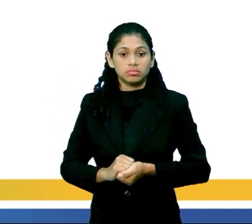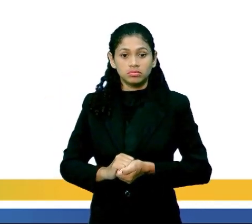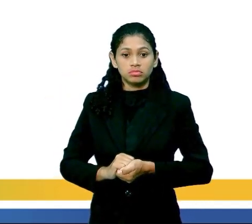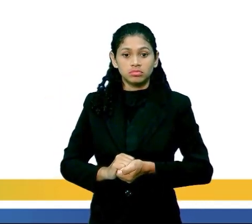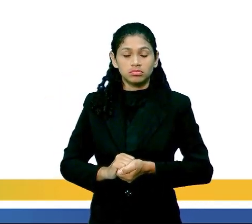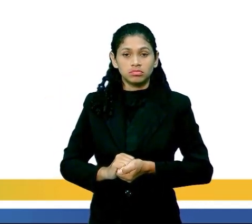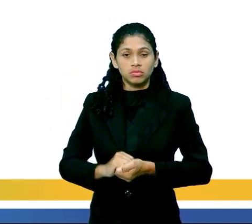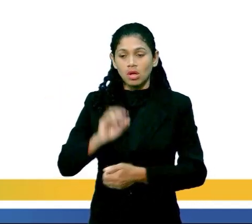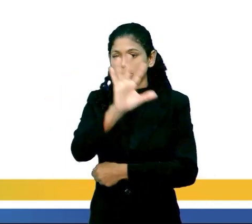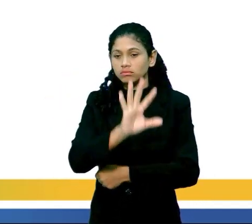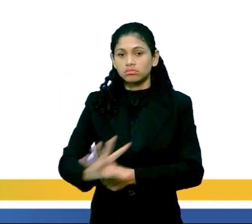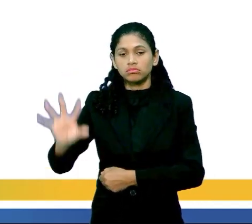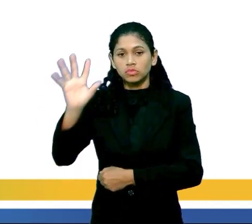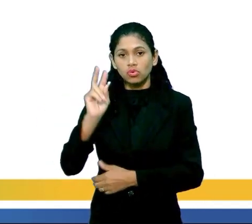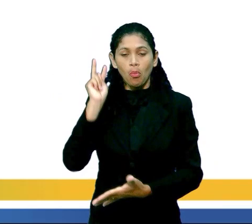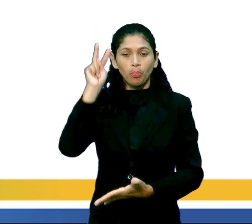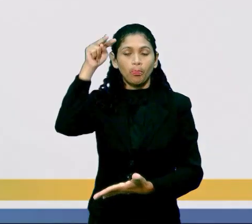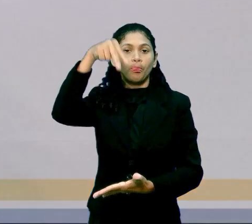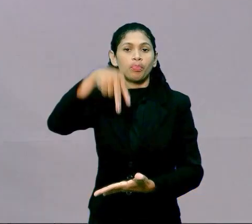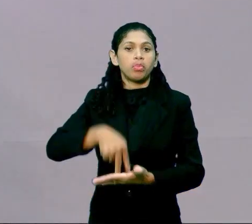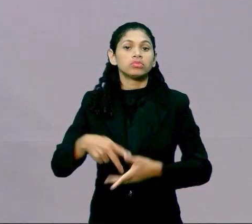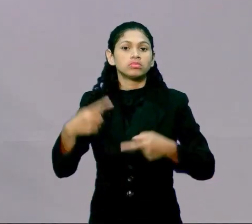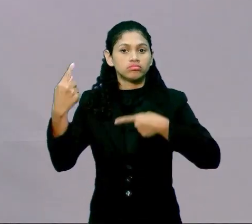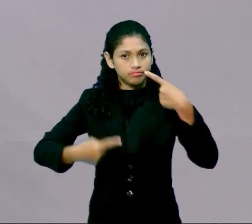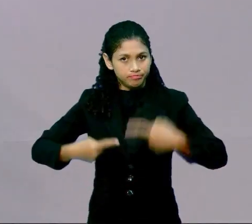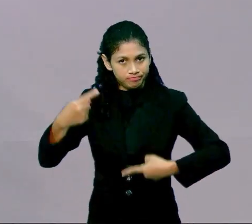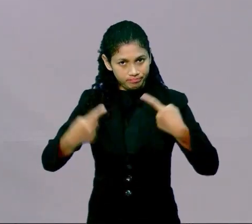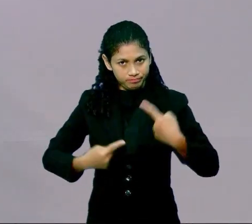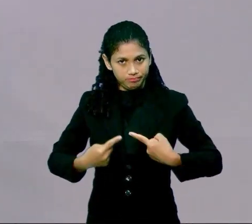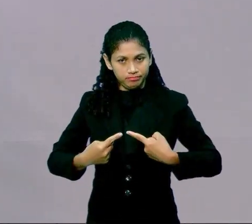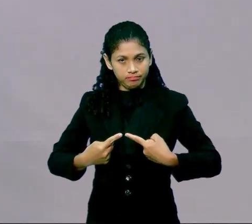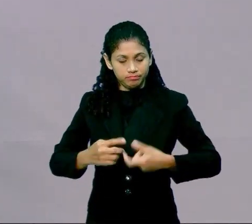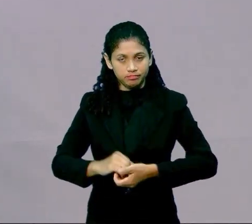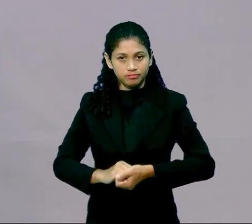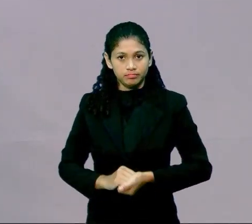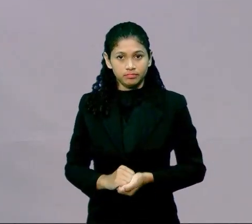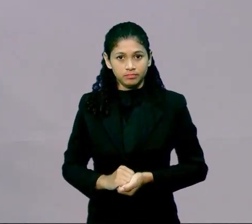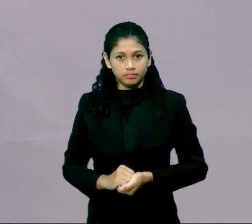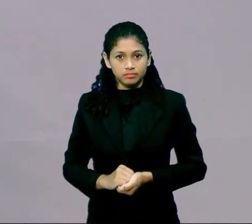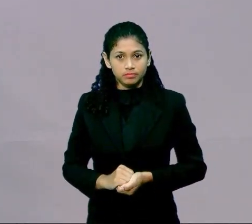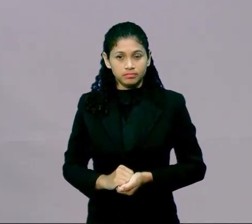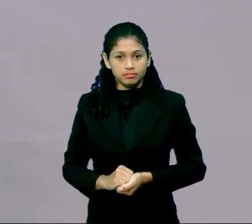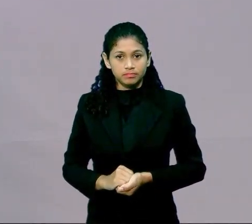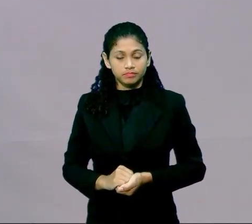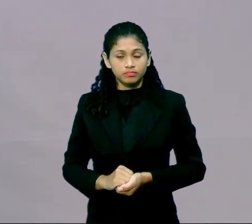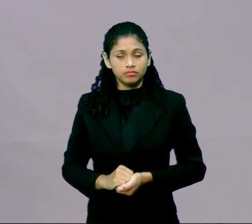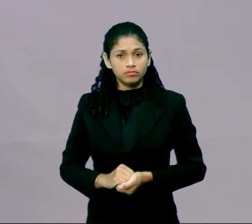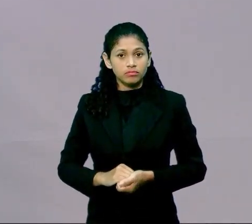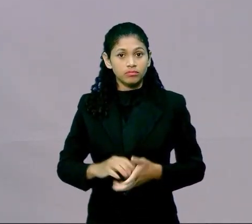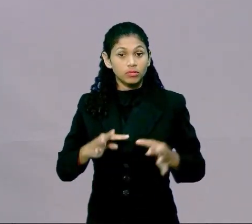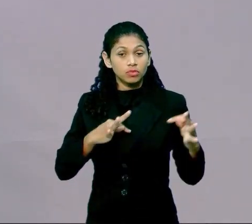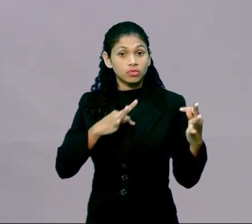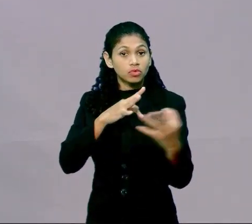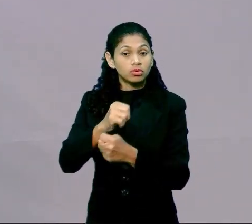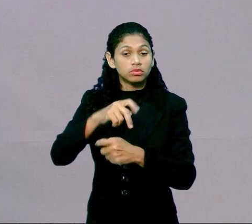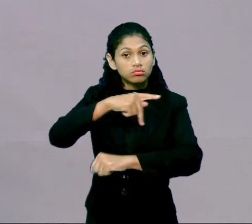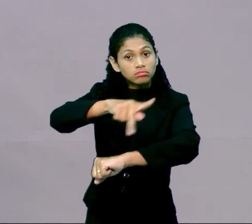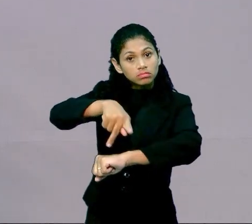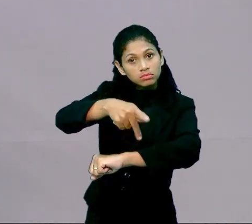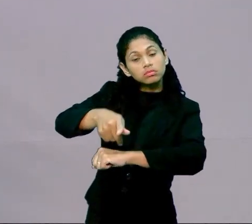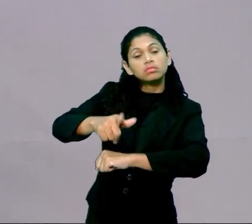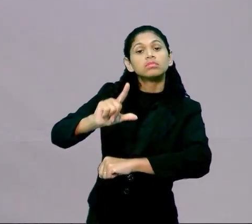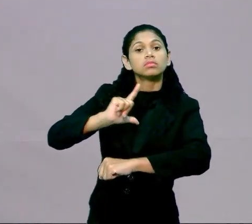ou posicionamento político. Ou seja, todos os países possuem o seu